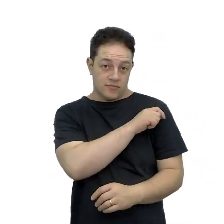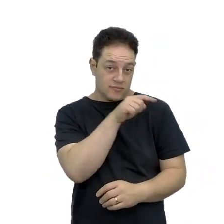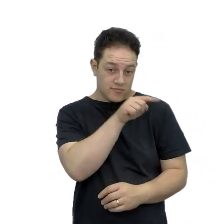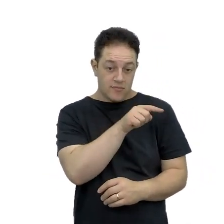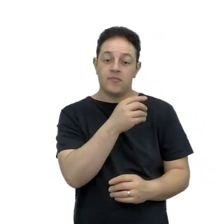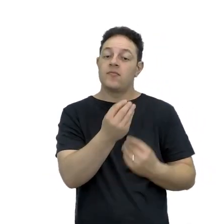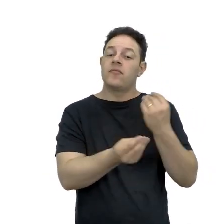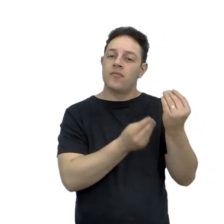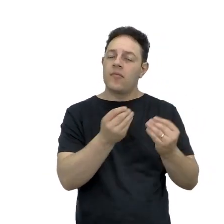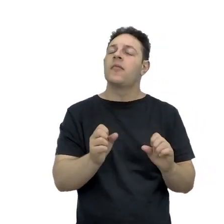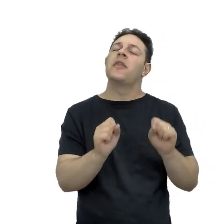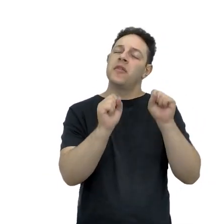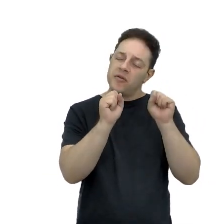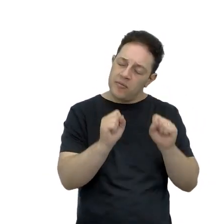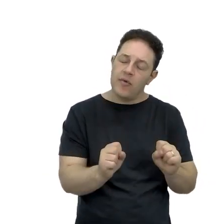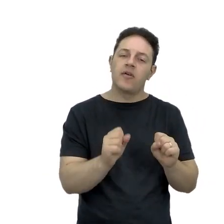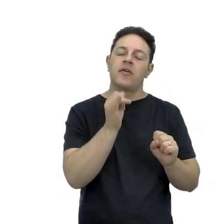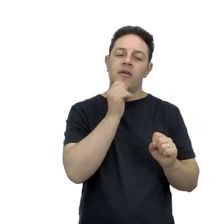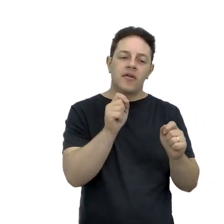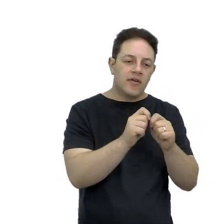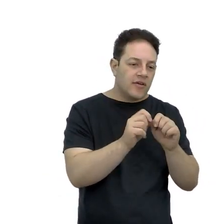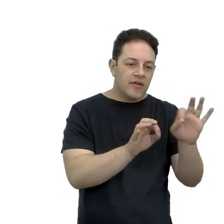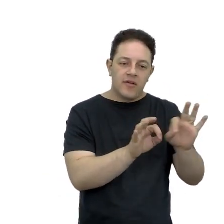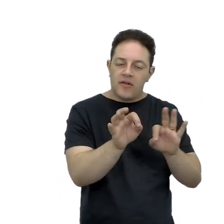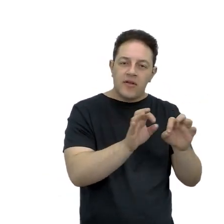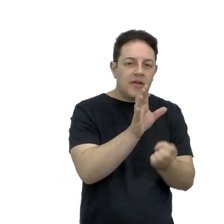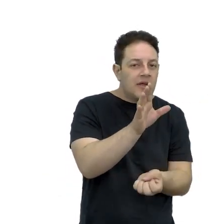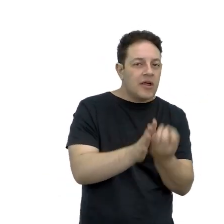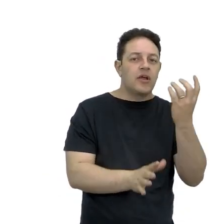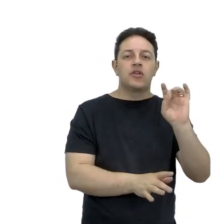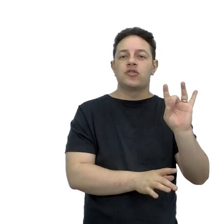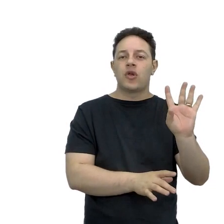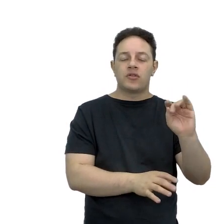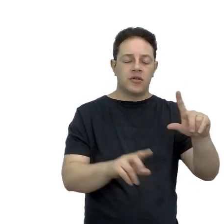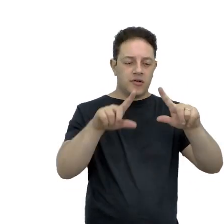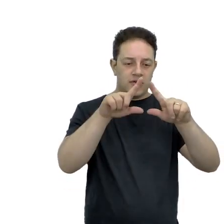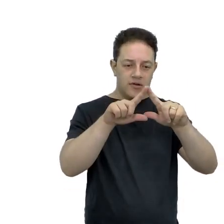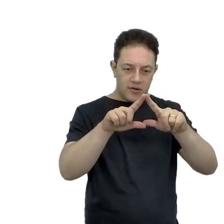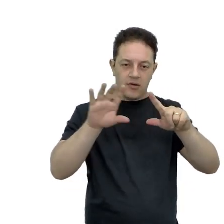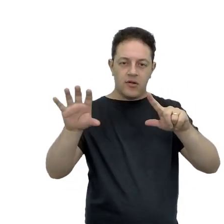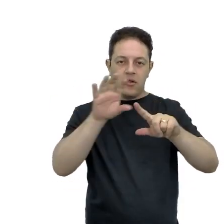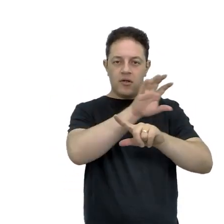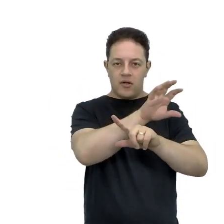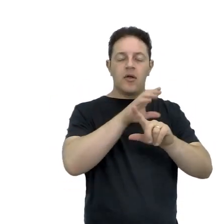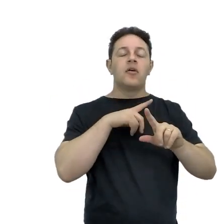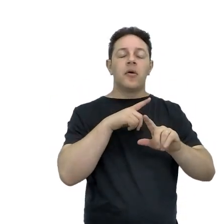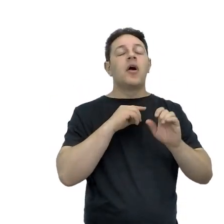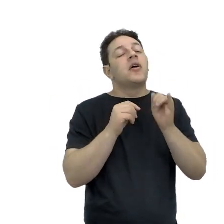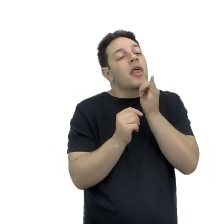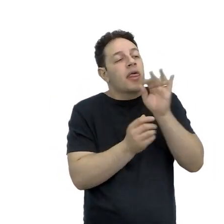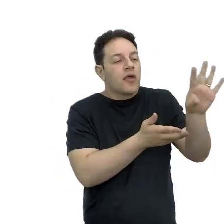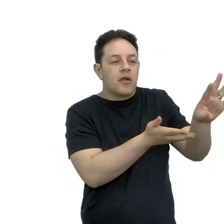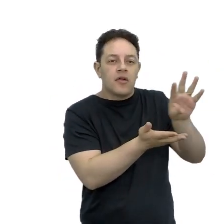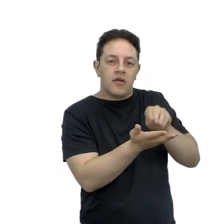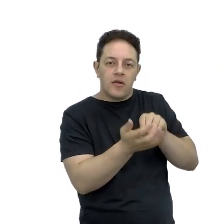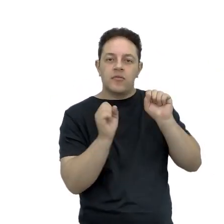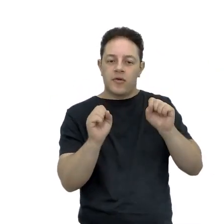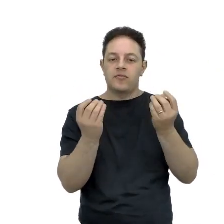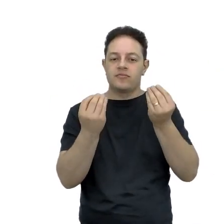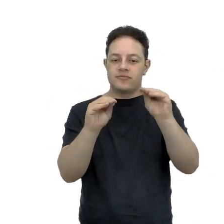ele pode até mesmo produzir o seu próprio triorama seguindo algum modelo.